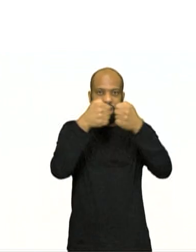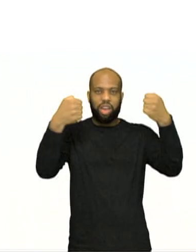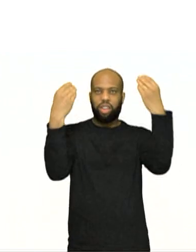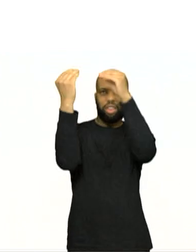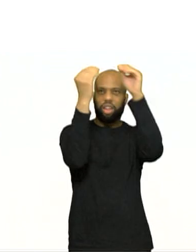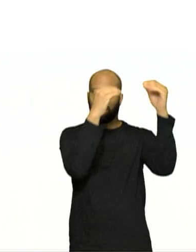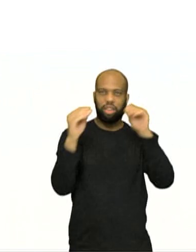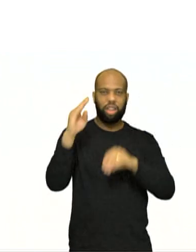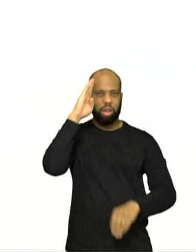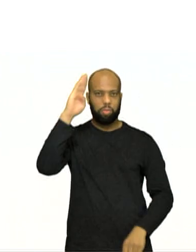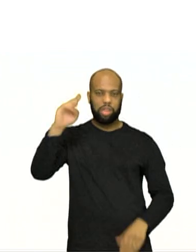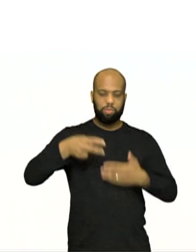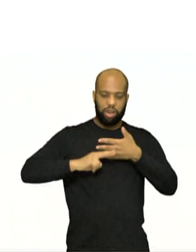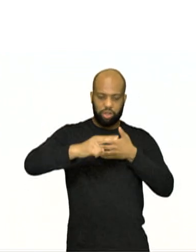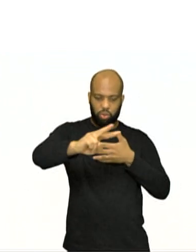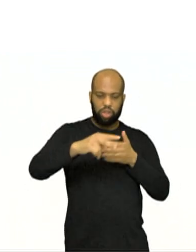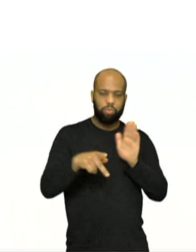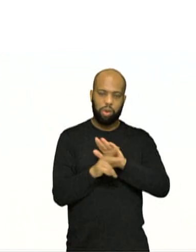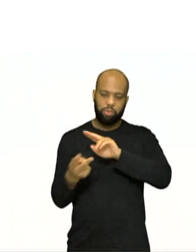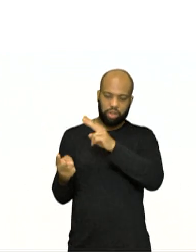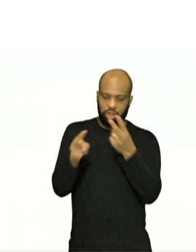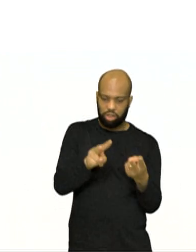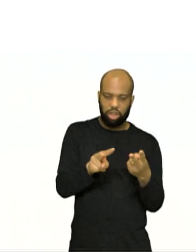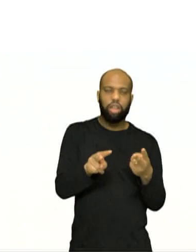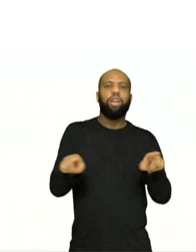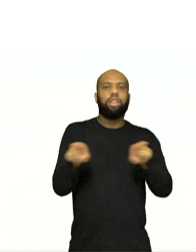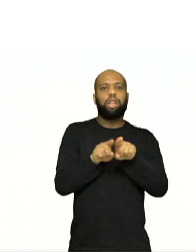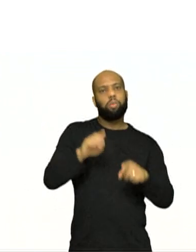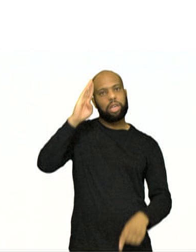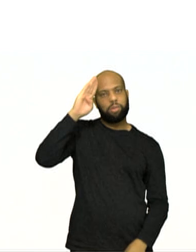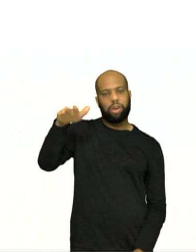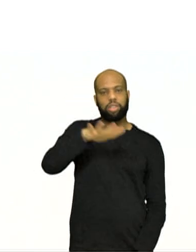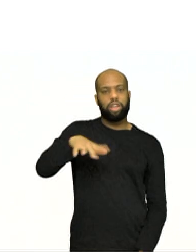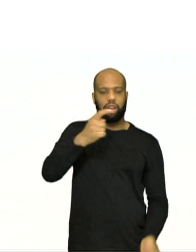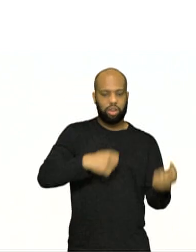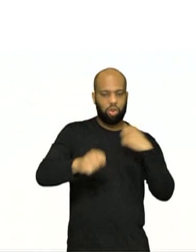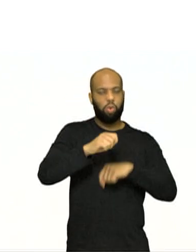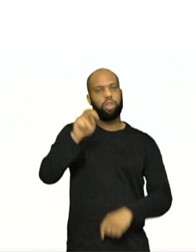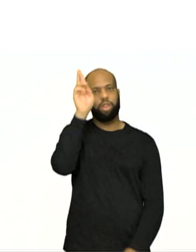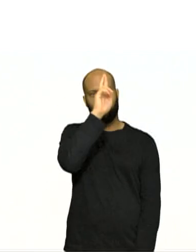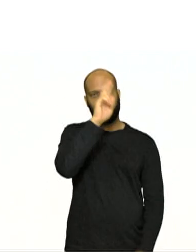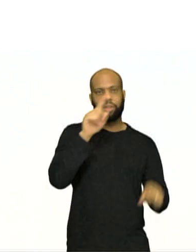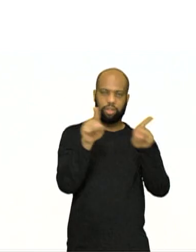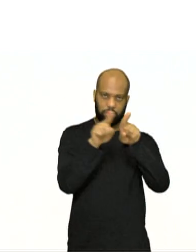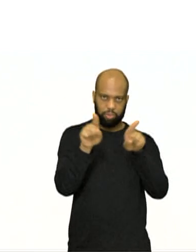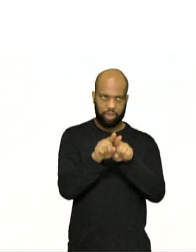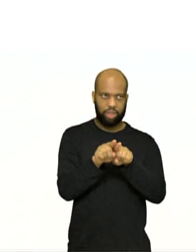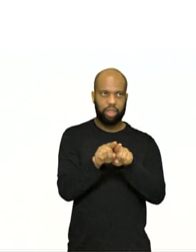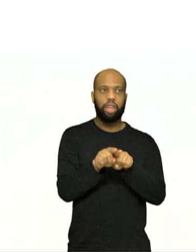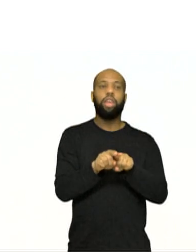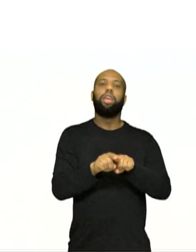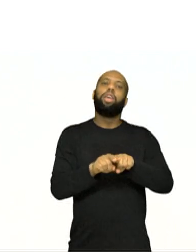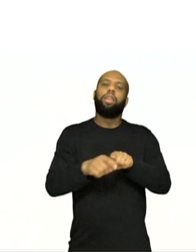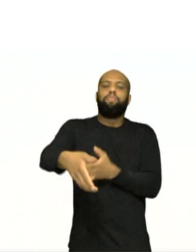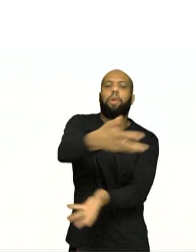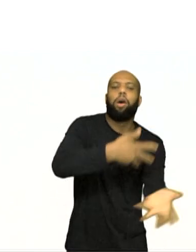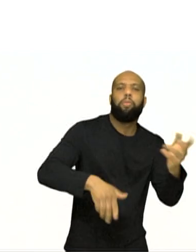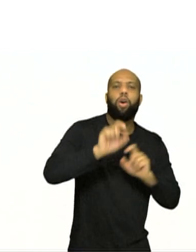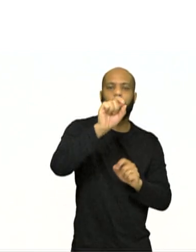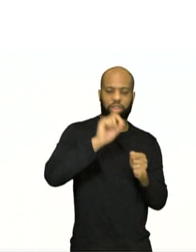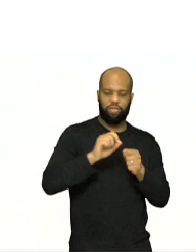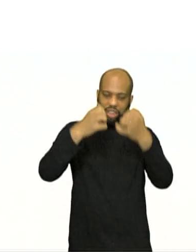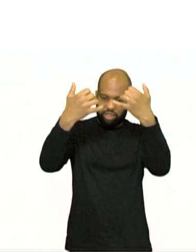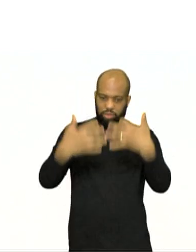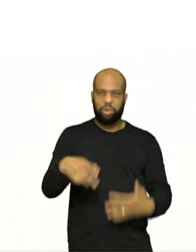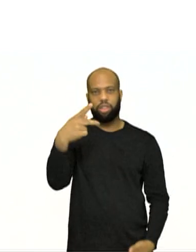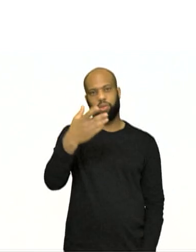as principais consequências dessa transição e as principais áreas econômicas russas. Socialize a produção e explique